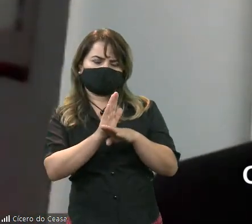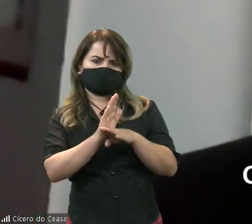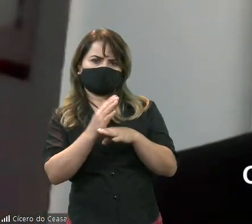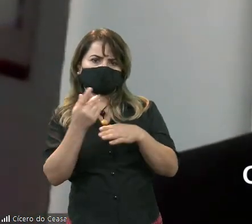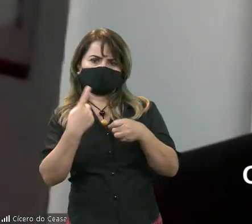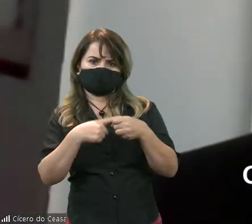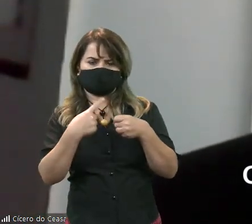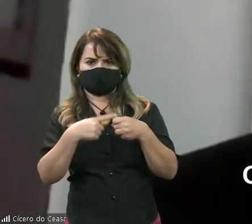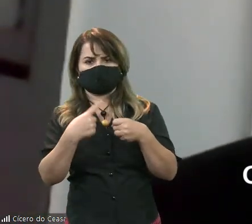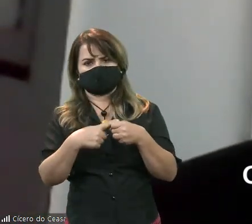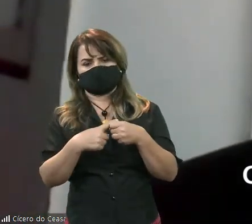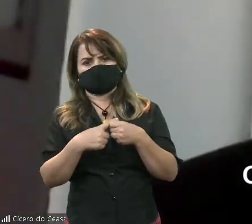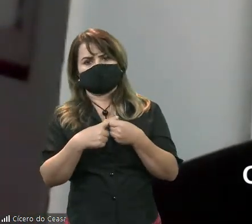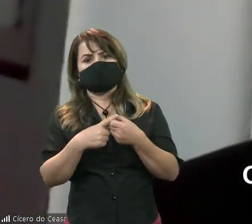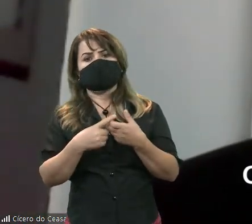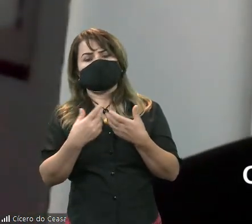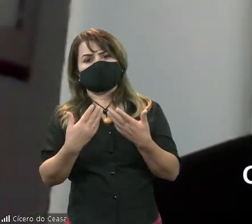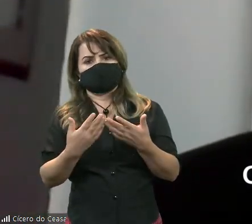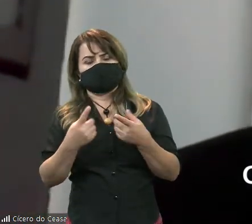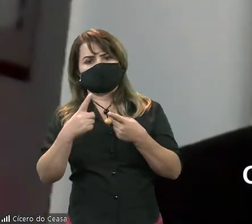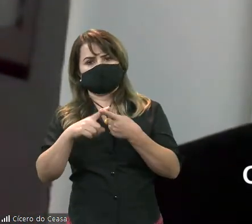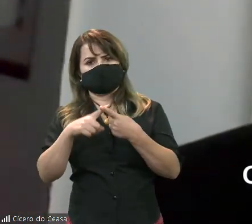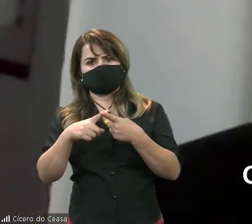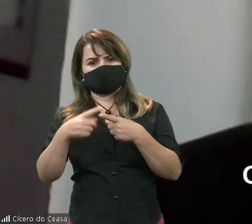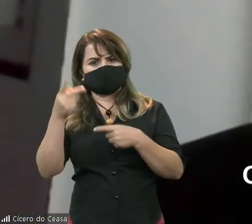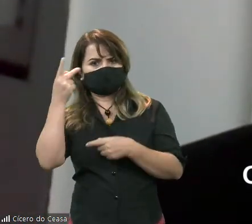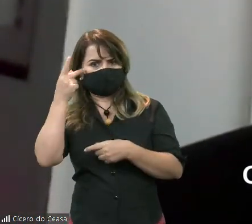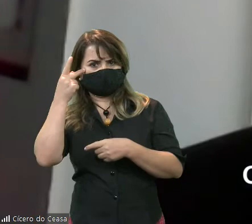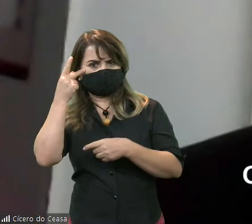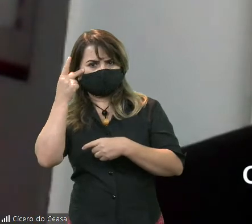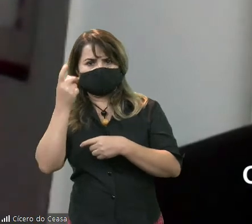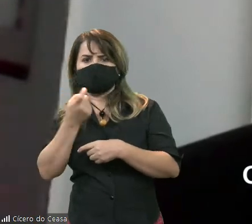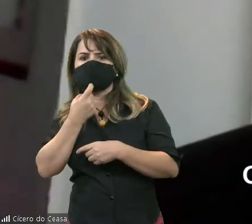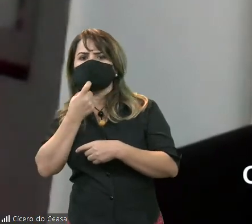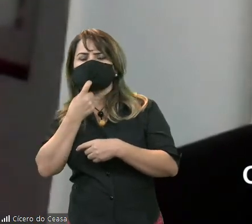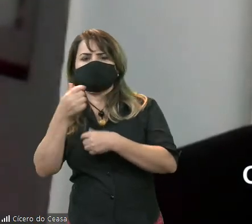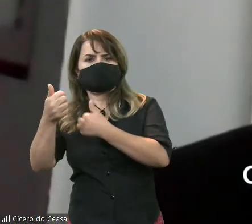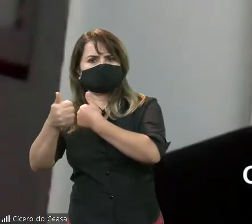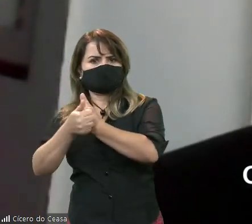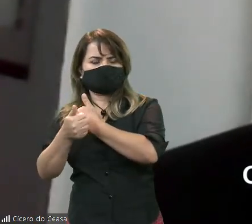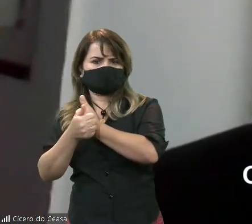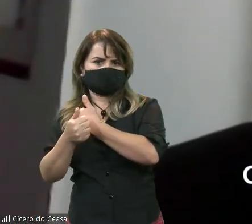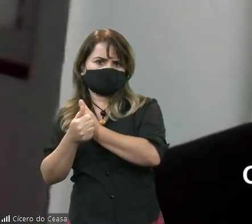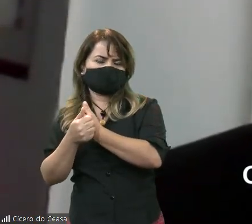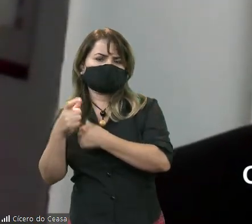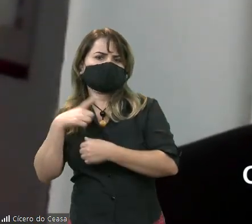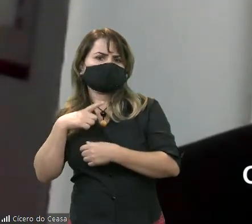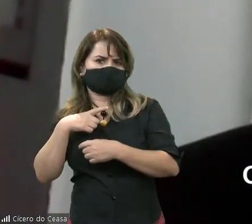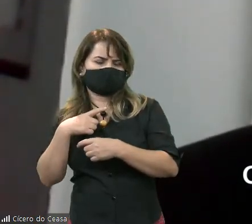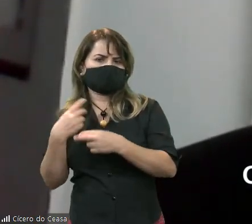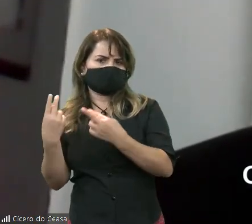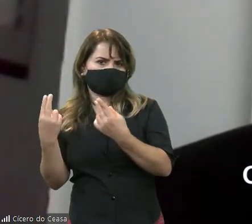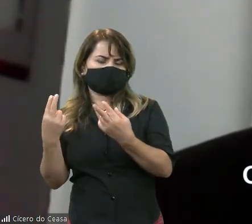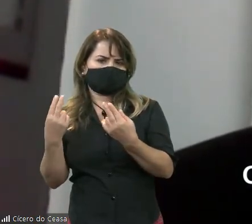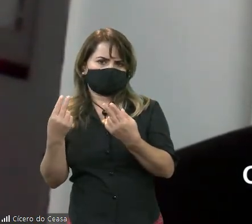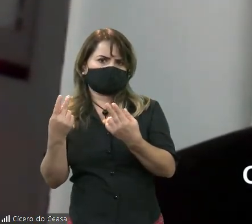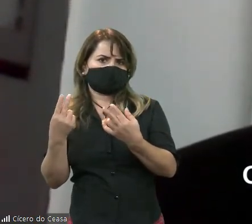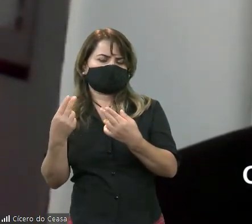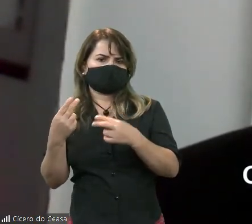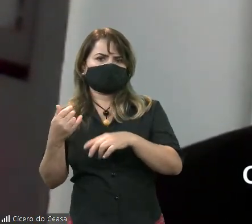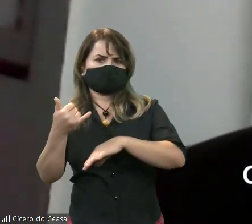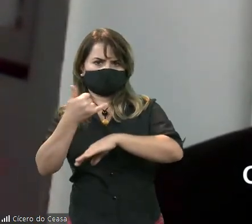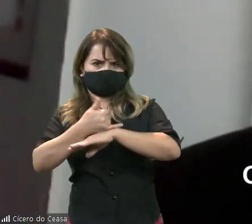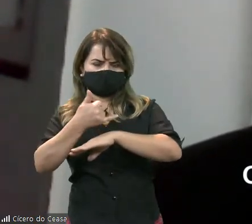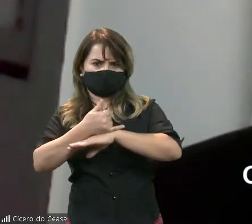desde Campinas, que já são beneficiadas por alguns trabalhos no entorno da ferrovia. Então, eu acho